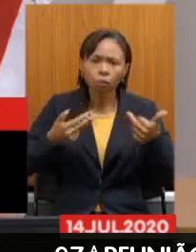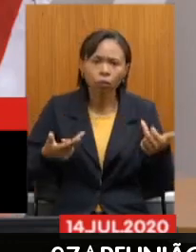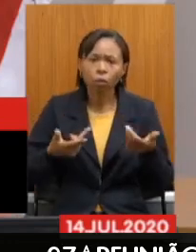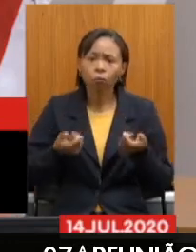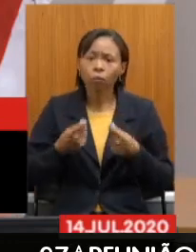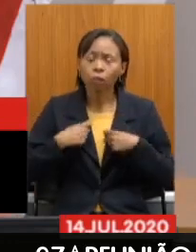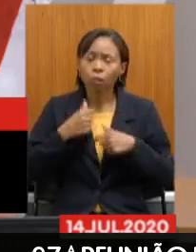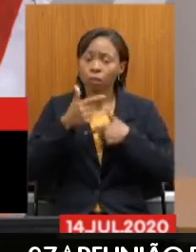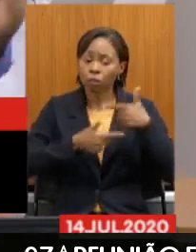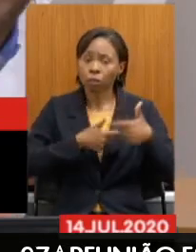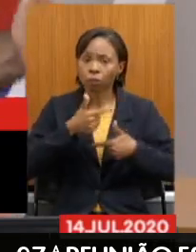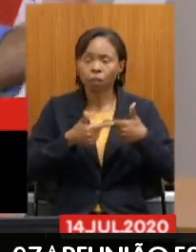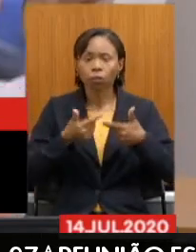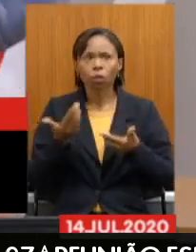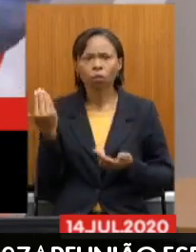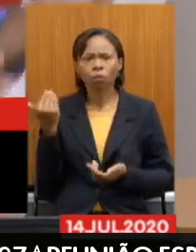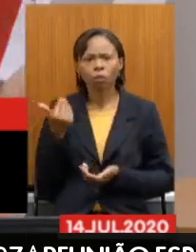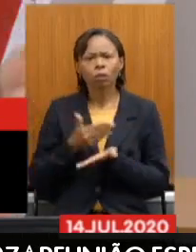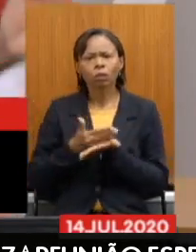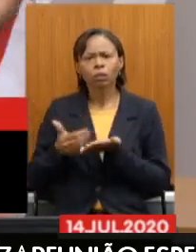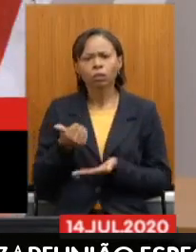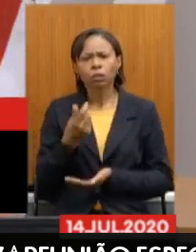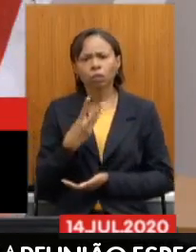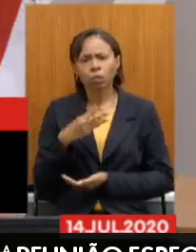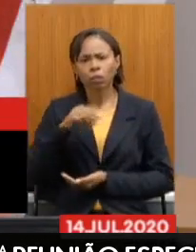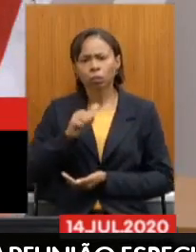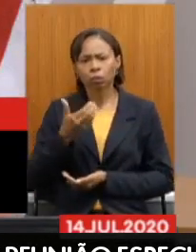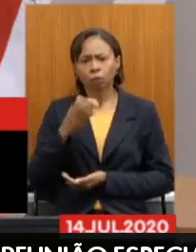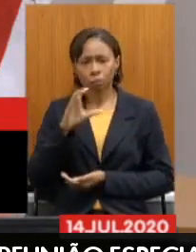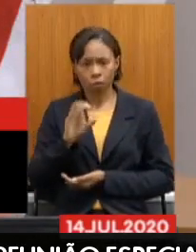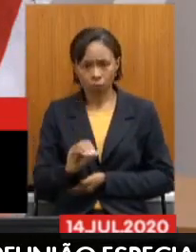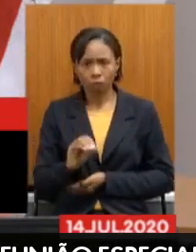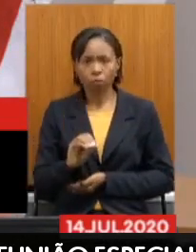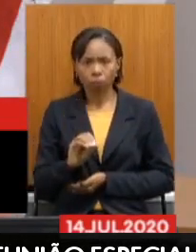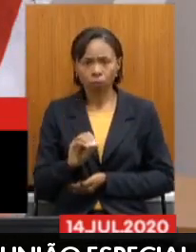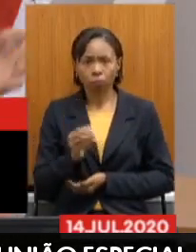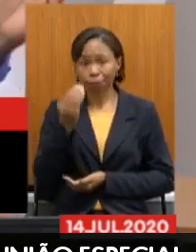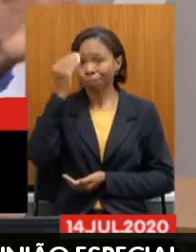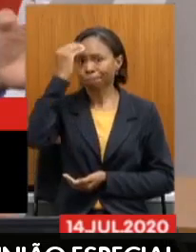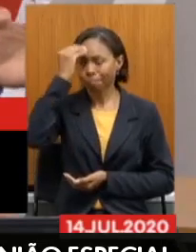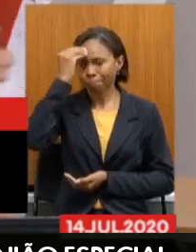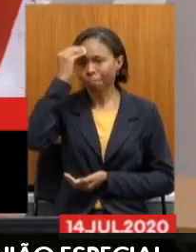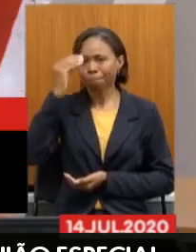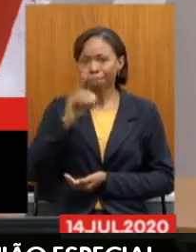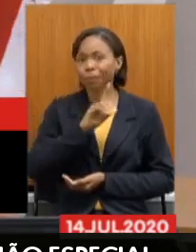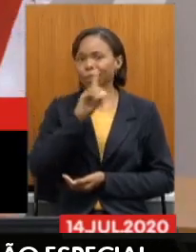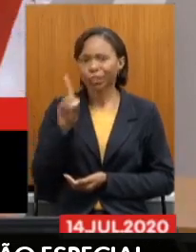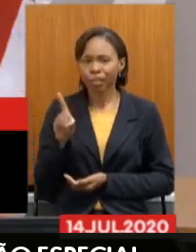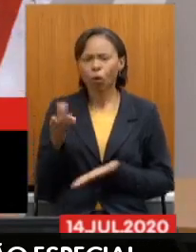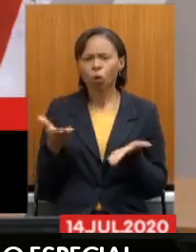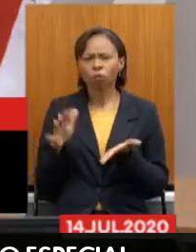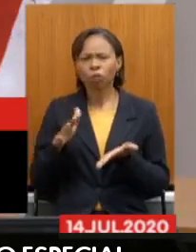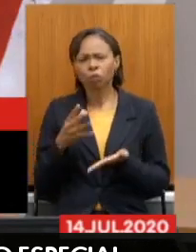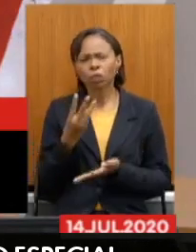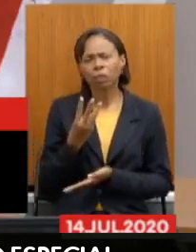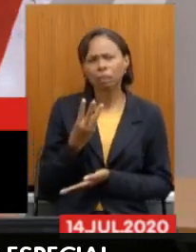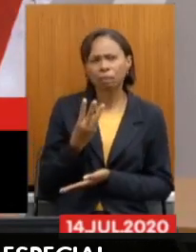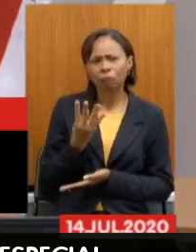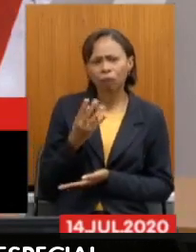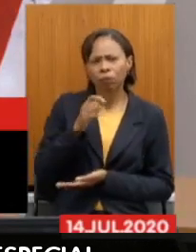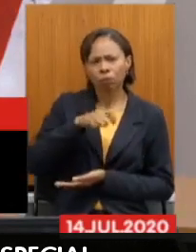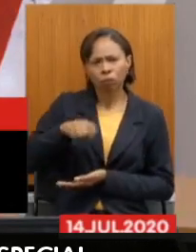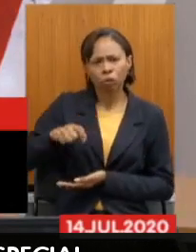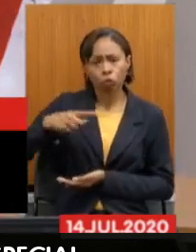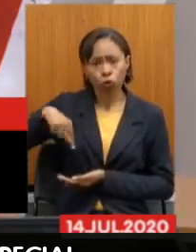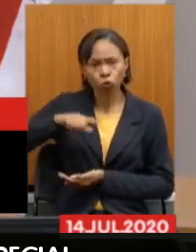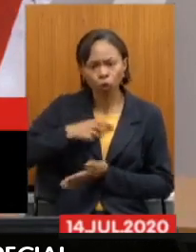iniciamos no dia 13 de março, essa data eu guardo hoje. Então está fazendo praticamente uns 3 ou 4 meses que nós